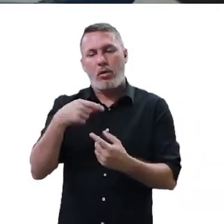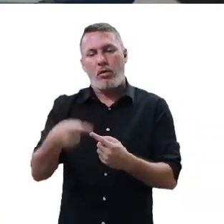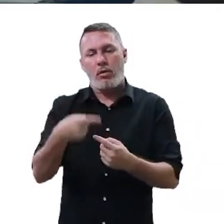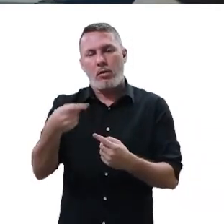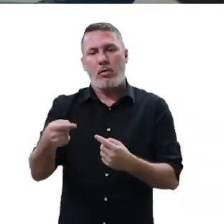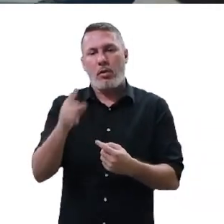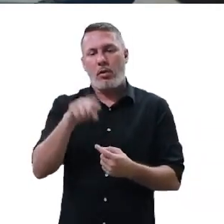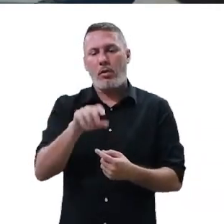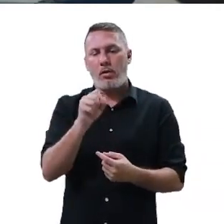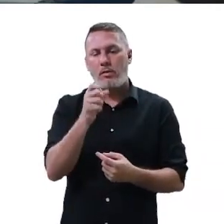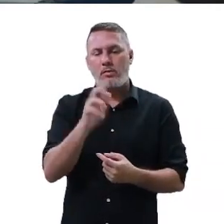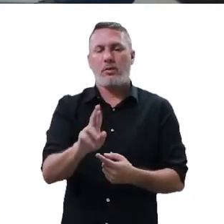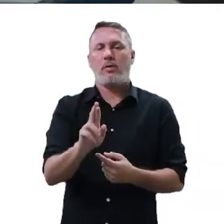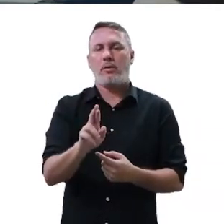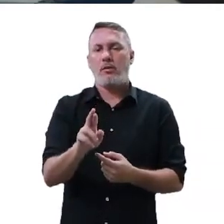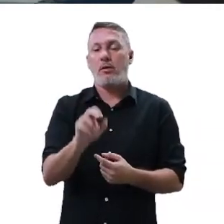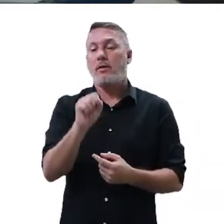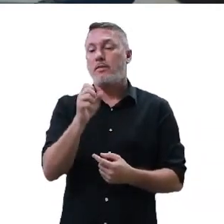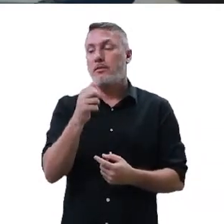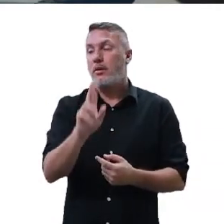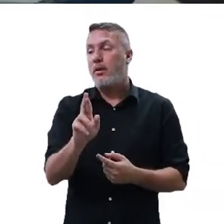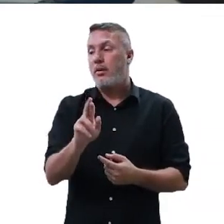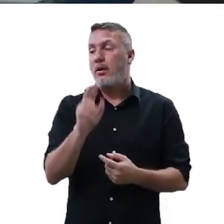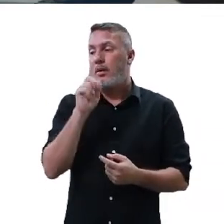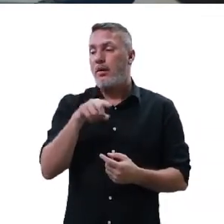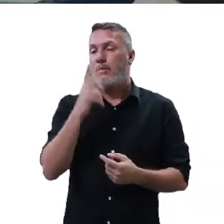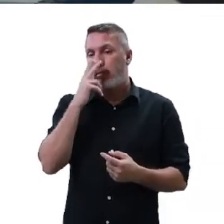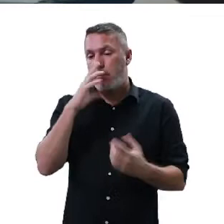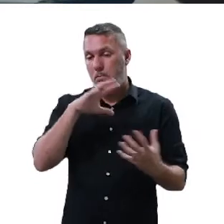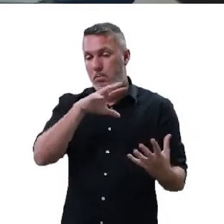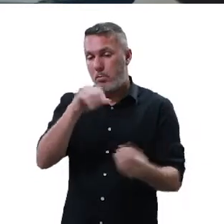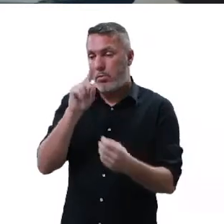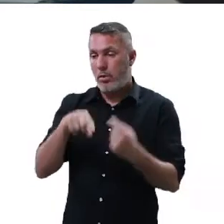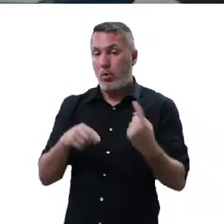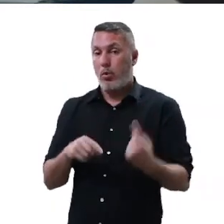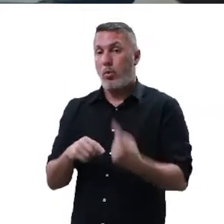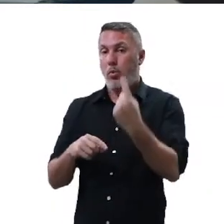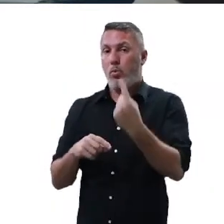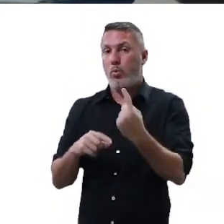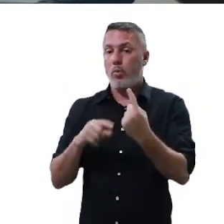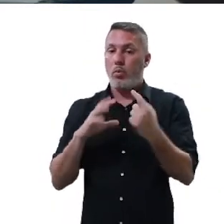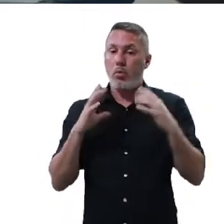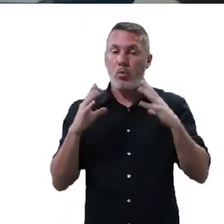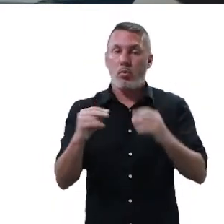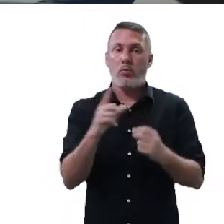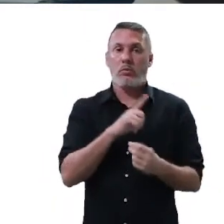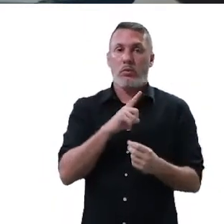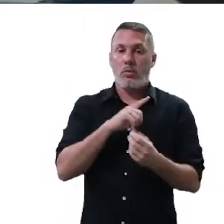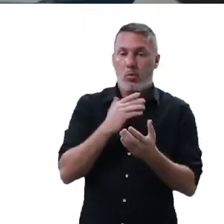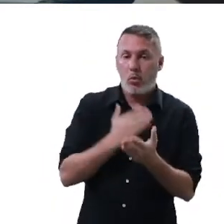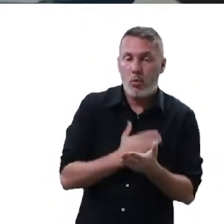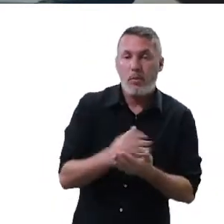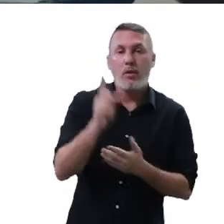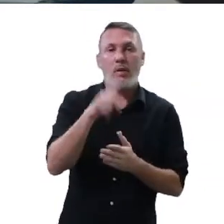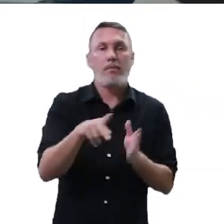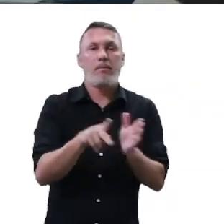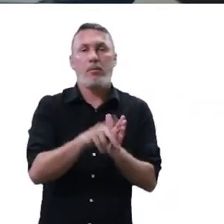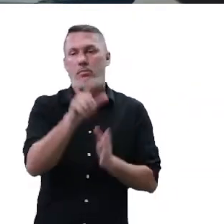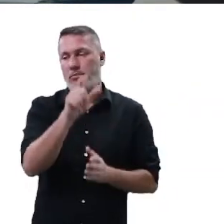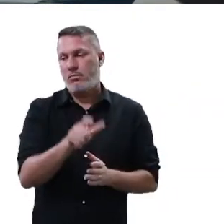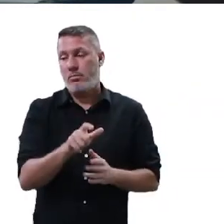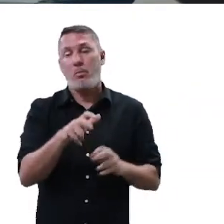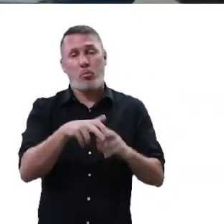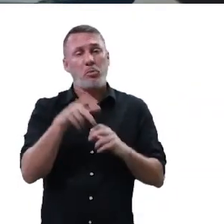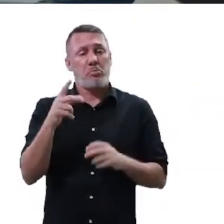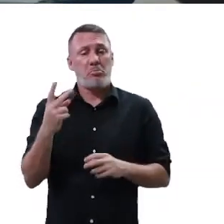ser, e o ser seria esse ser uno. O mundo é uma unidade só, a partir do qual tudo que